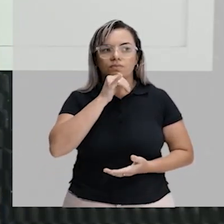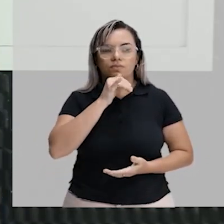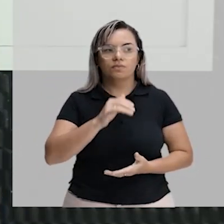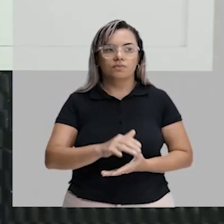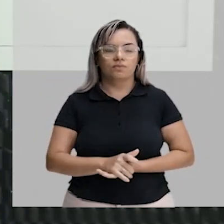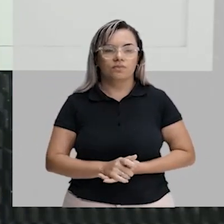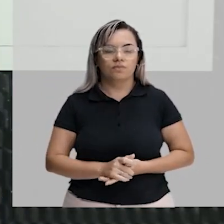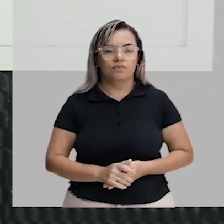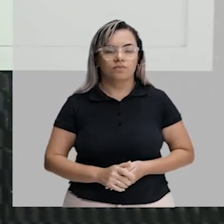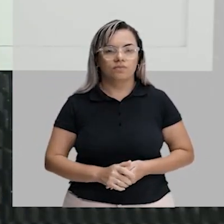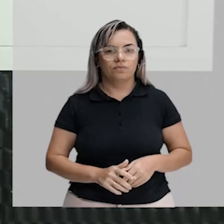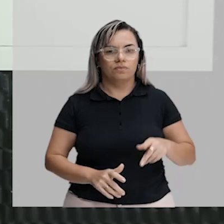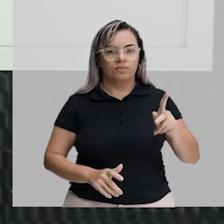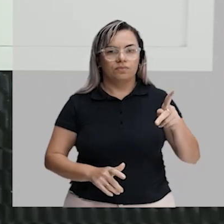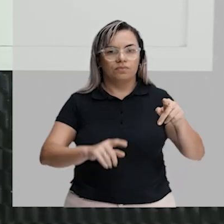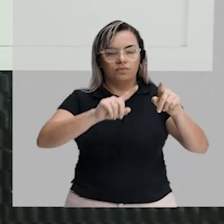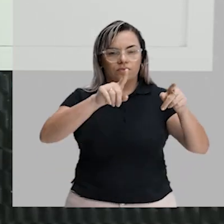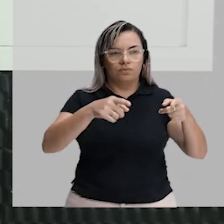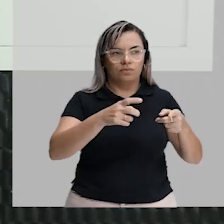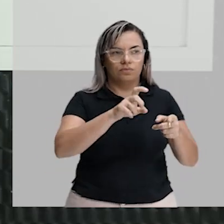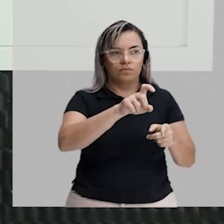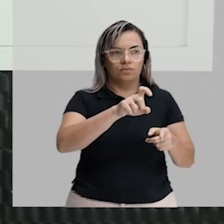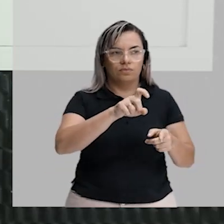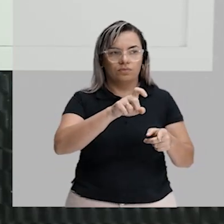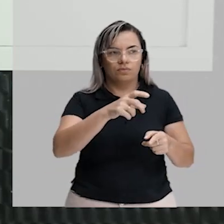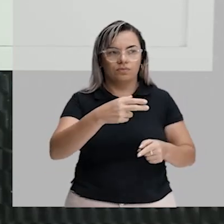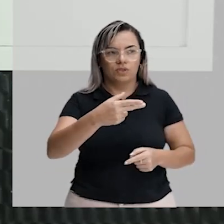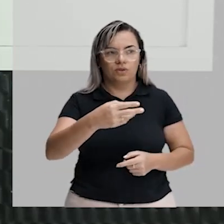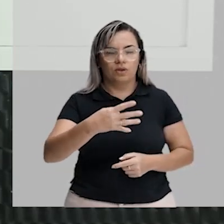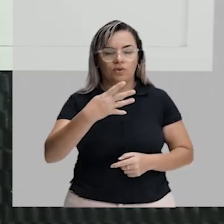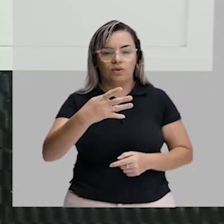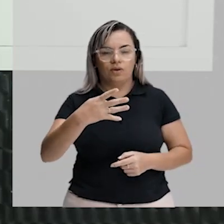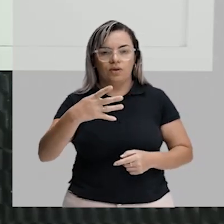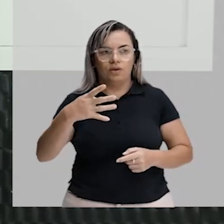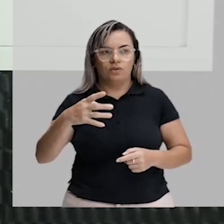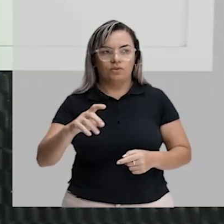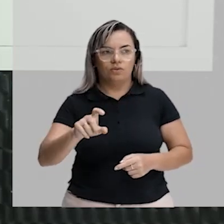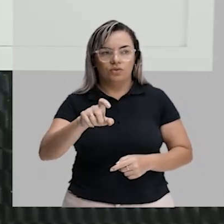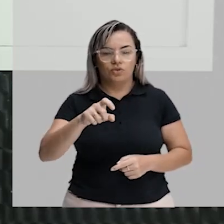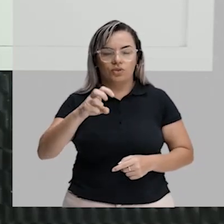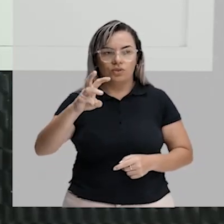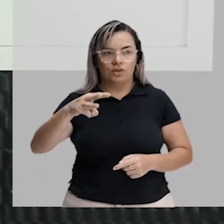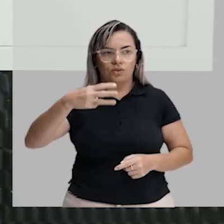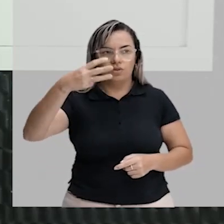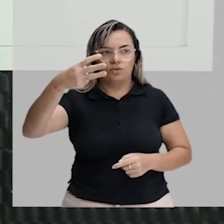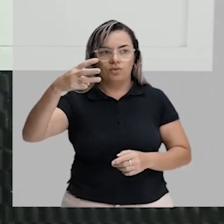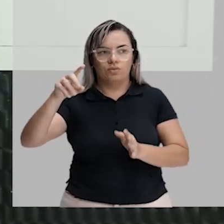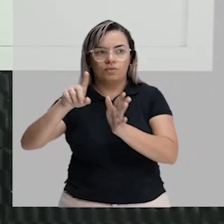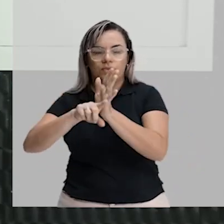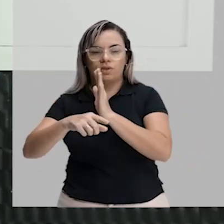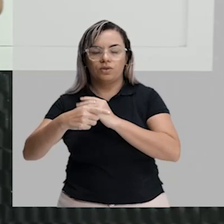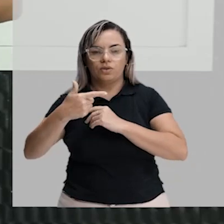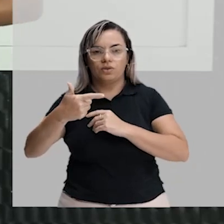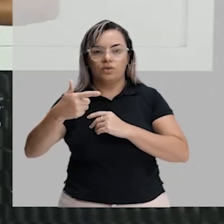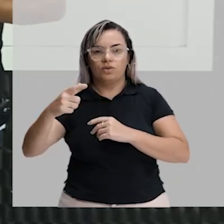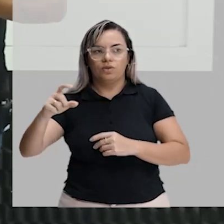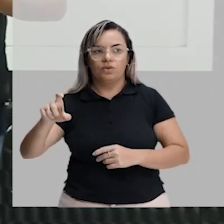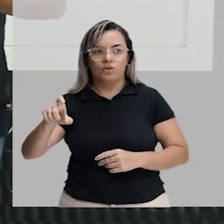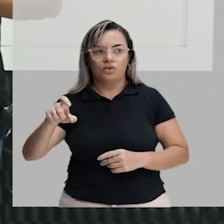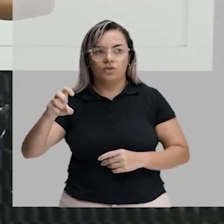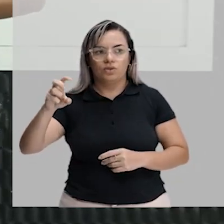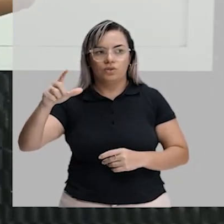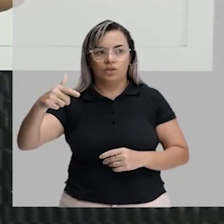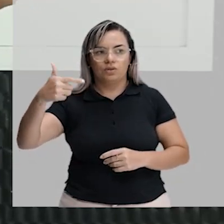Eu tenho px, tem esse polinômio aqui, 4x ao cubo, menos 2x ao quadrado, menos x menos 1. Eu